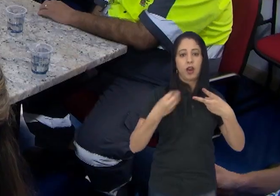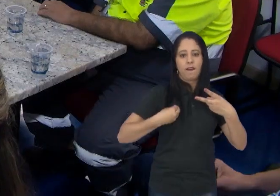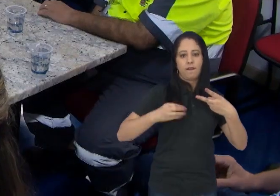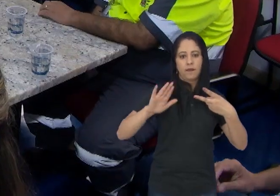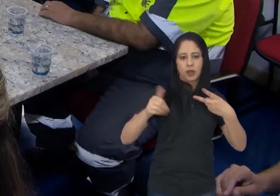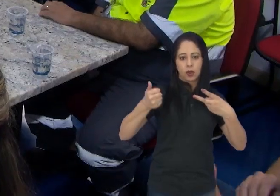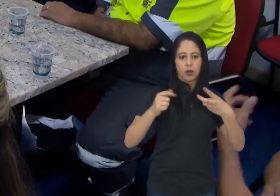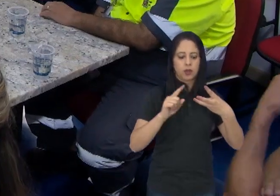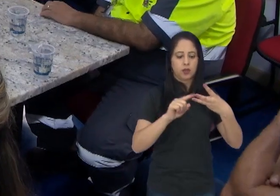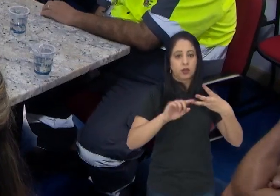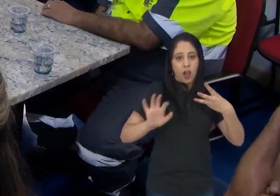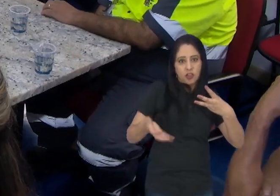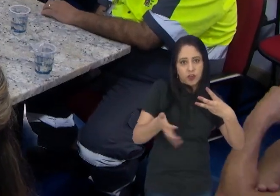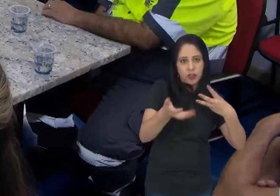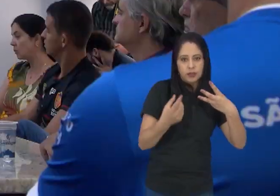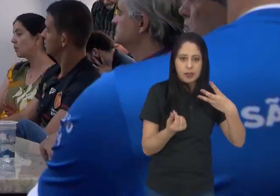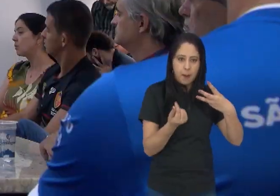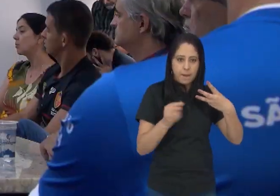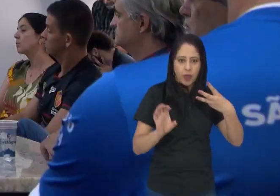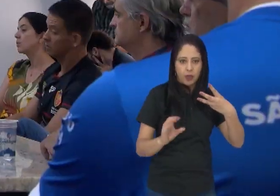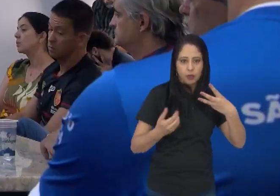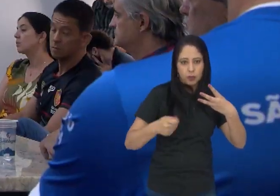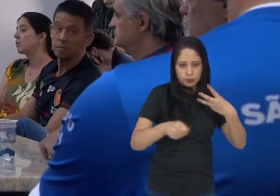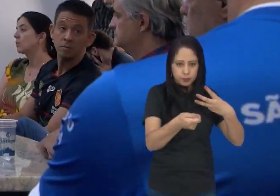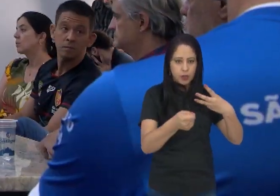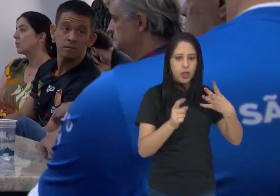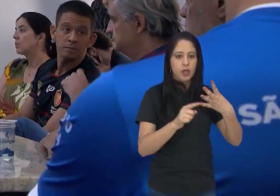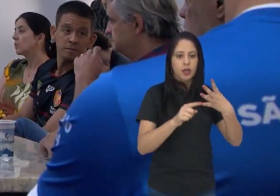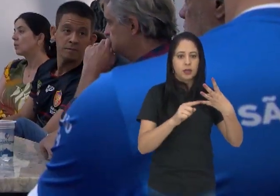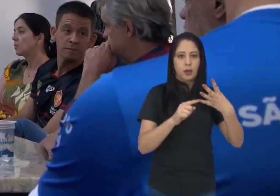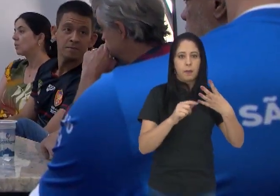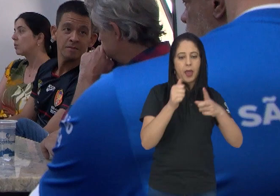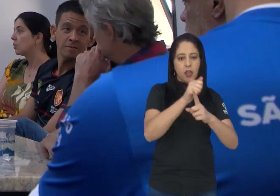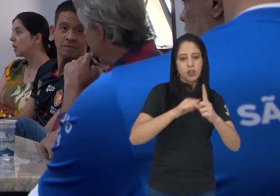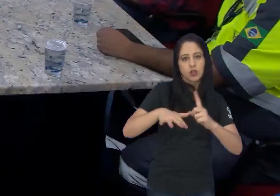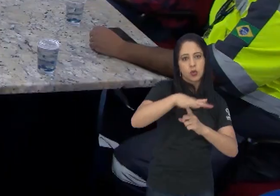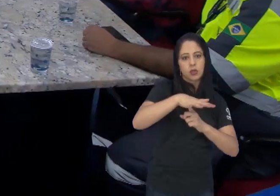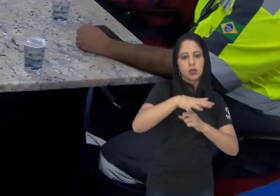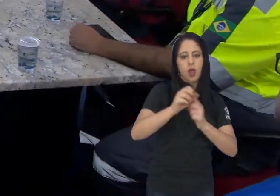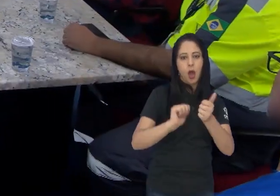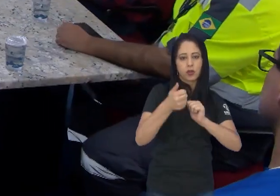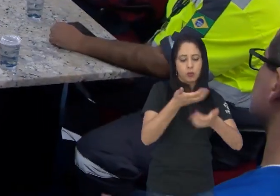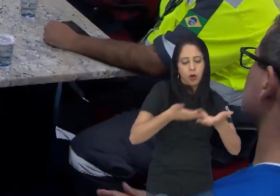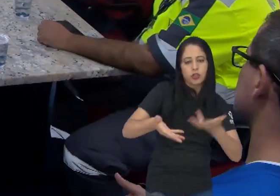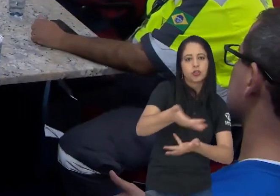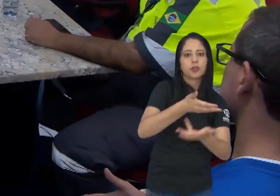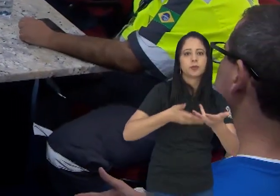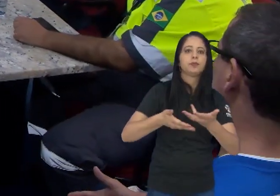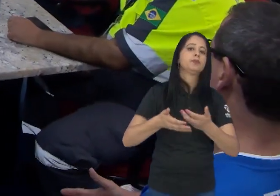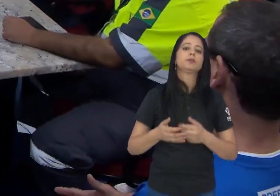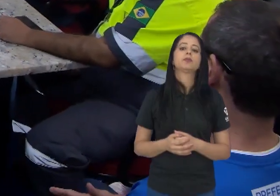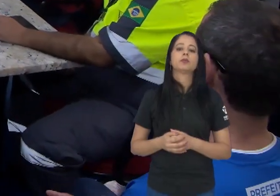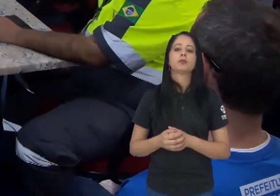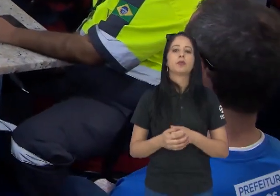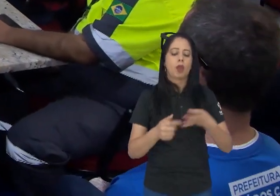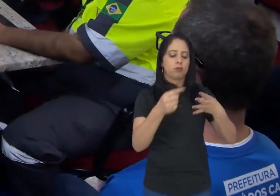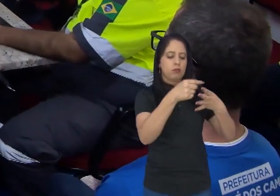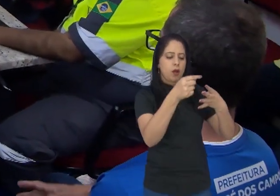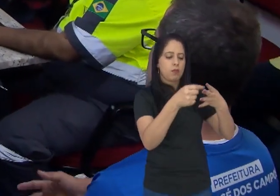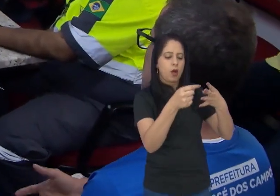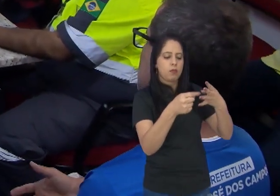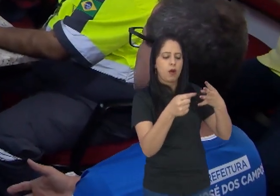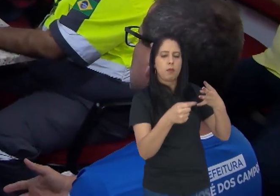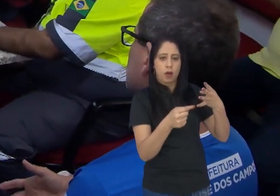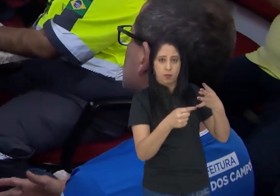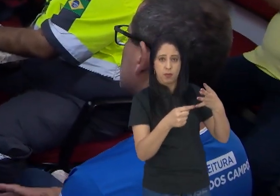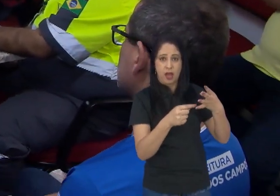vida, fomento e financiamento e relação social e ética esportiva. O conteúdo foi elaborado considerando